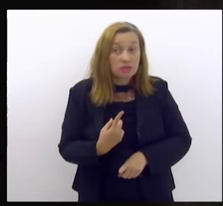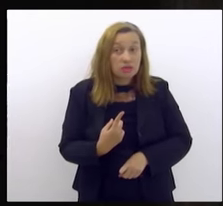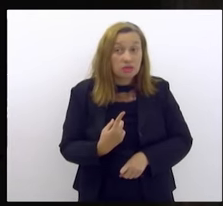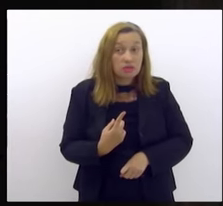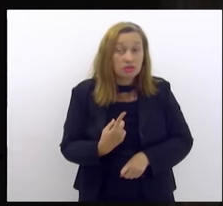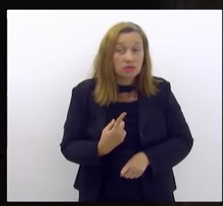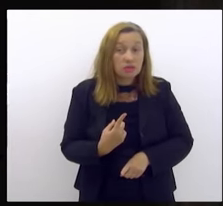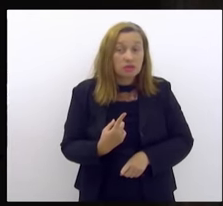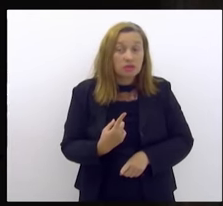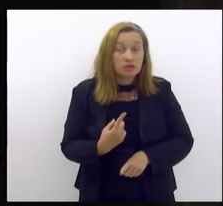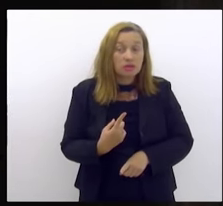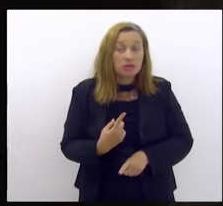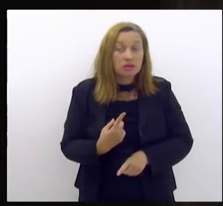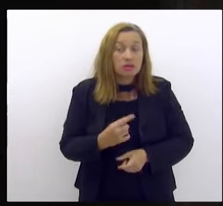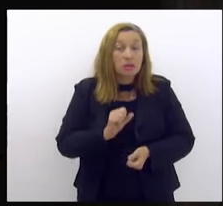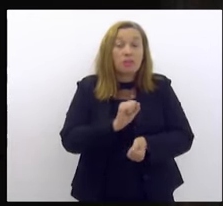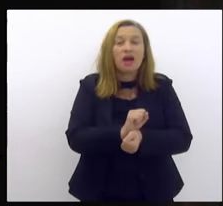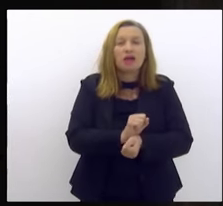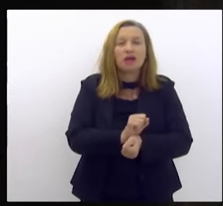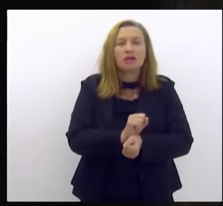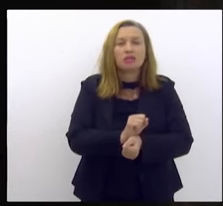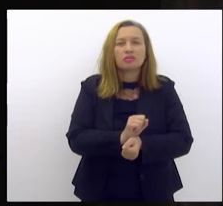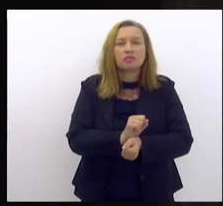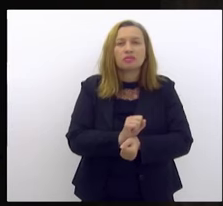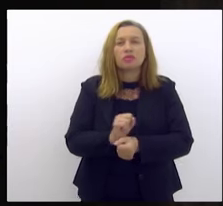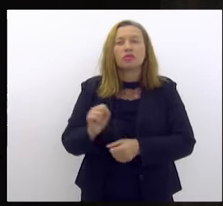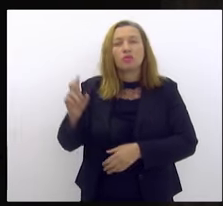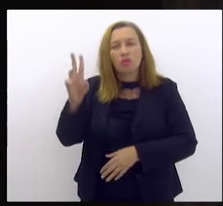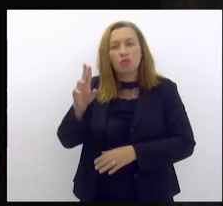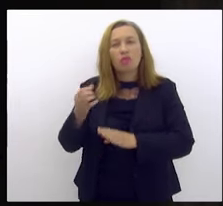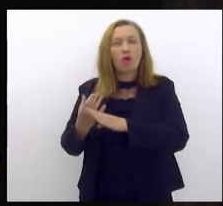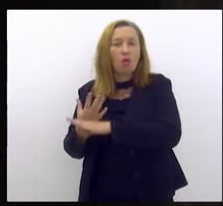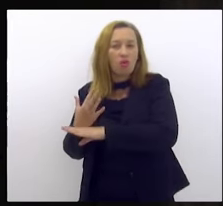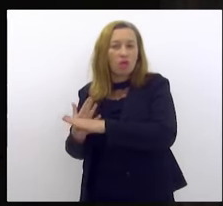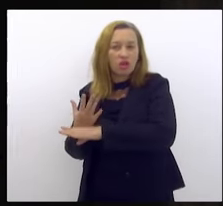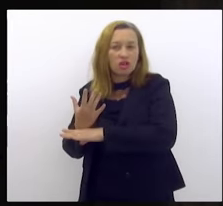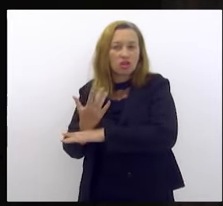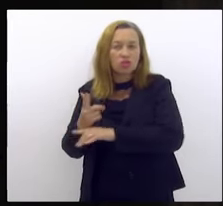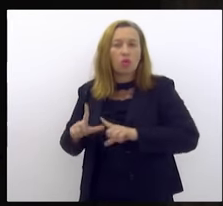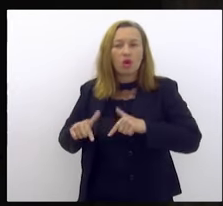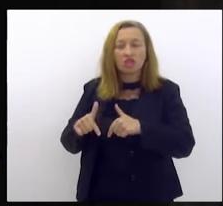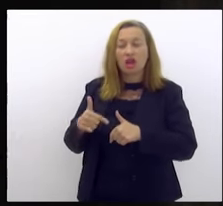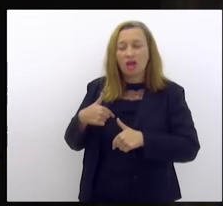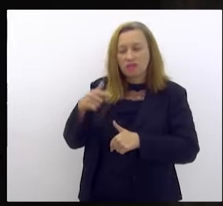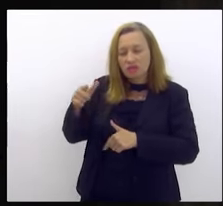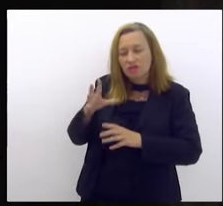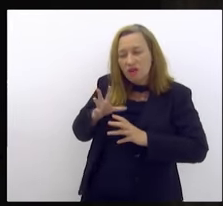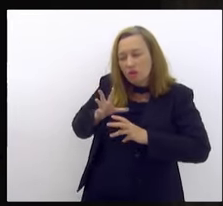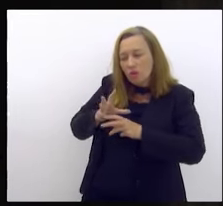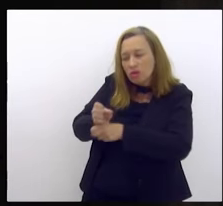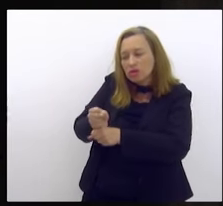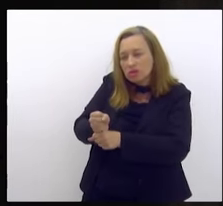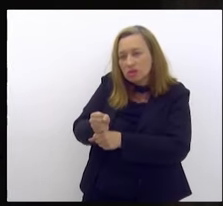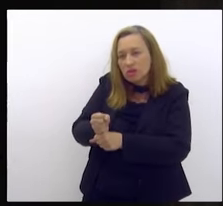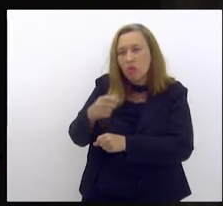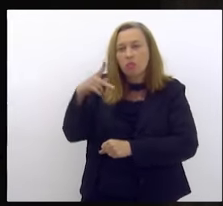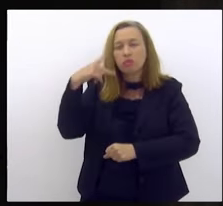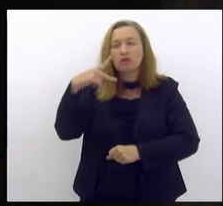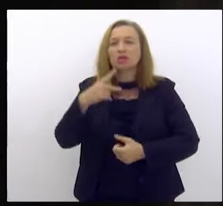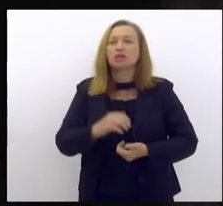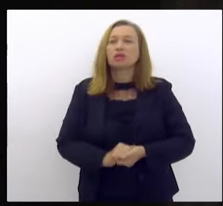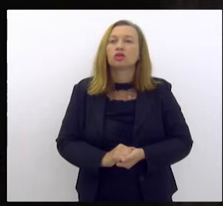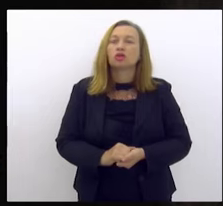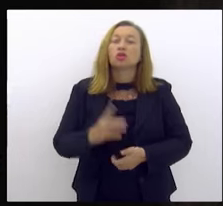o sistema da UERJ. E aí, faça um cálculo e uma análise comigo.